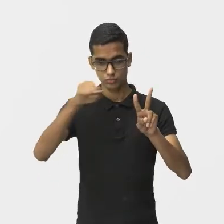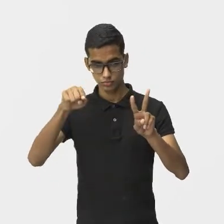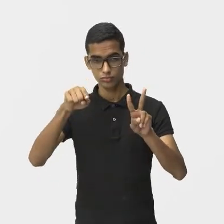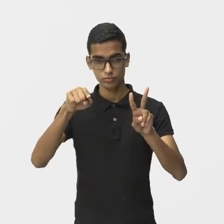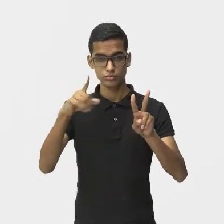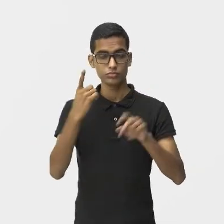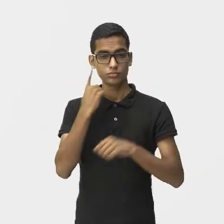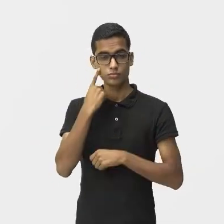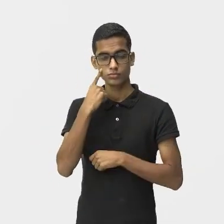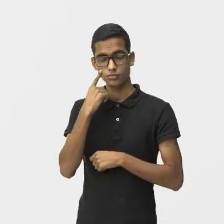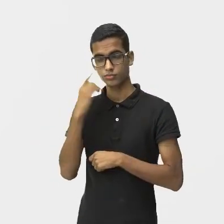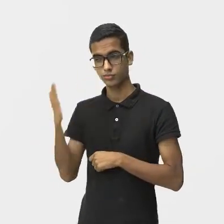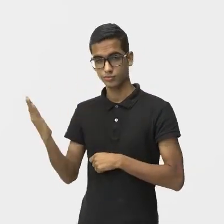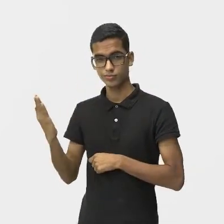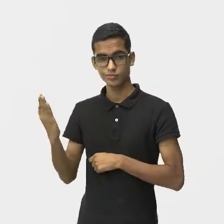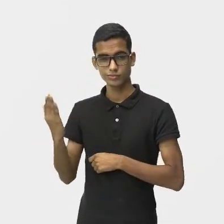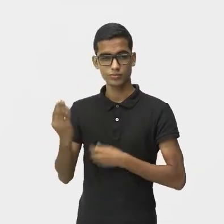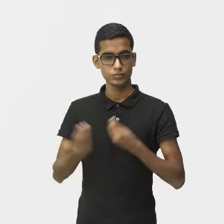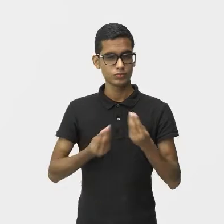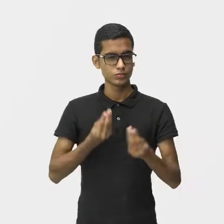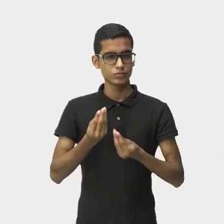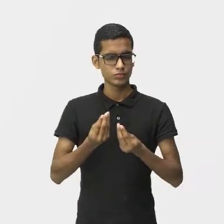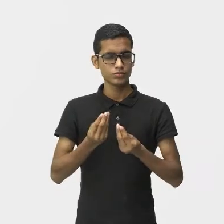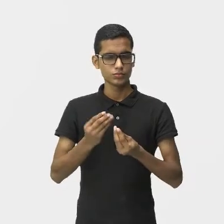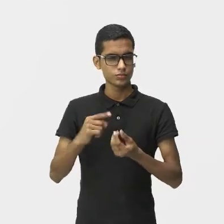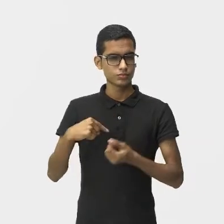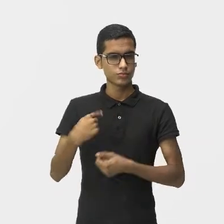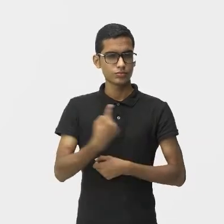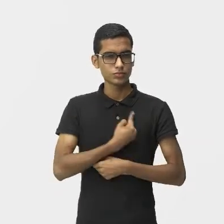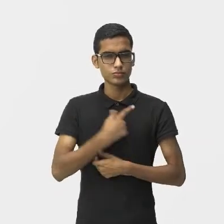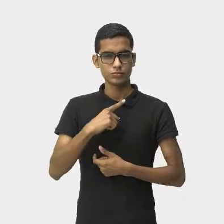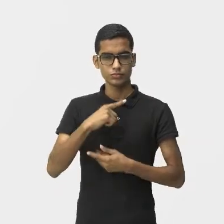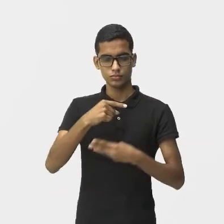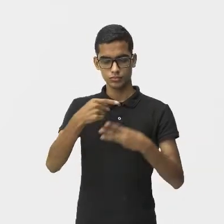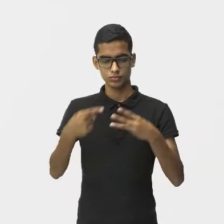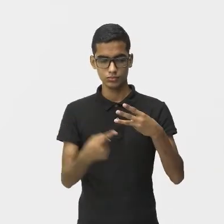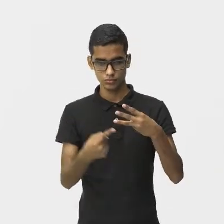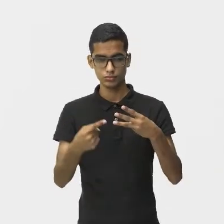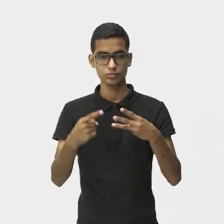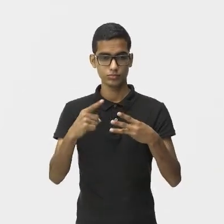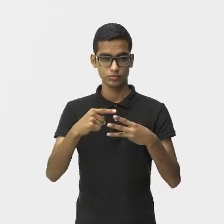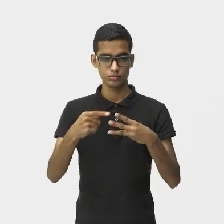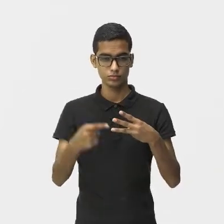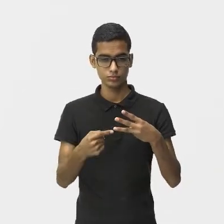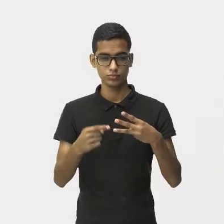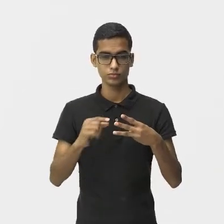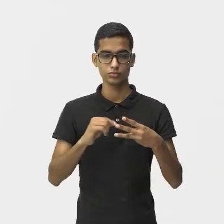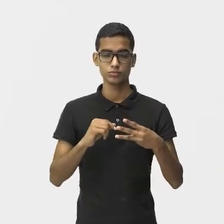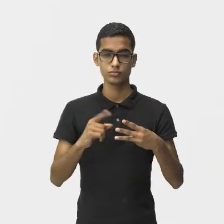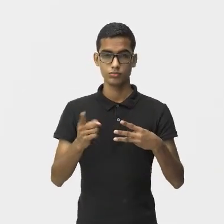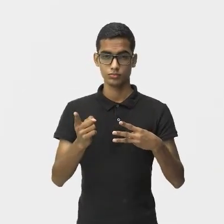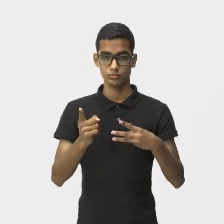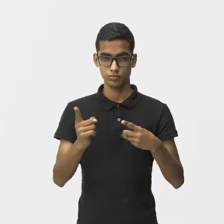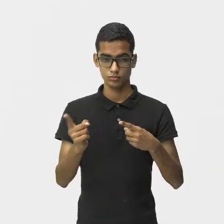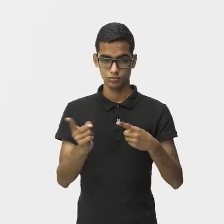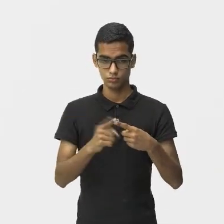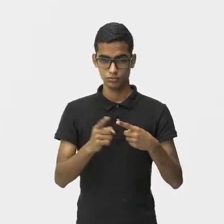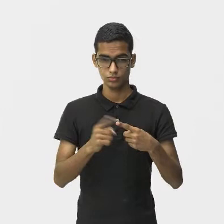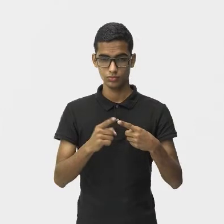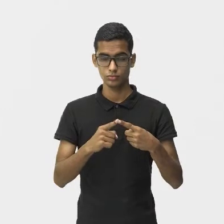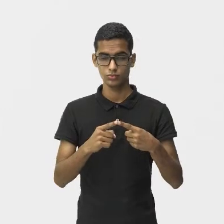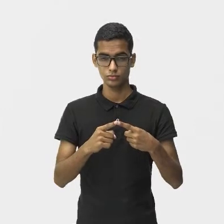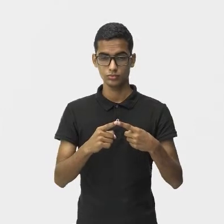nós poderemos ter, né, três situações. Nós temos a